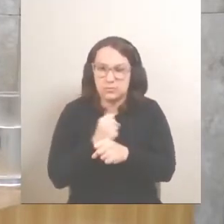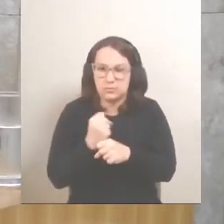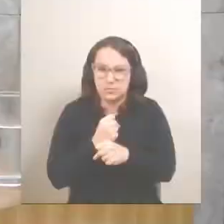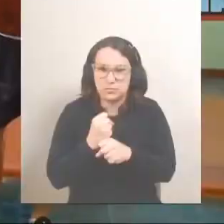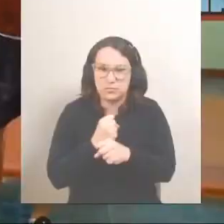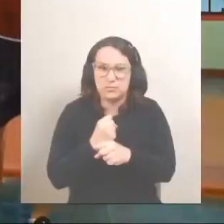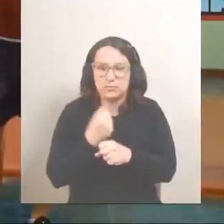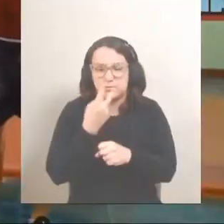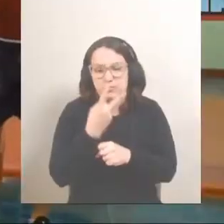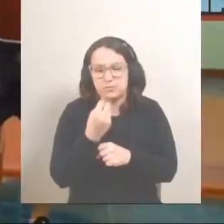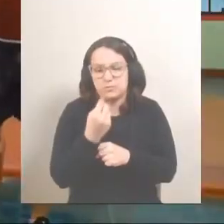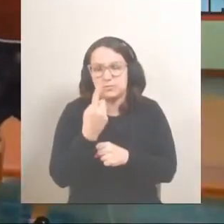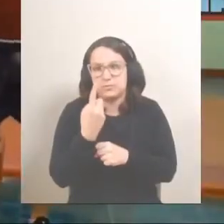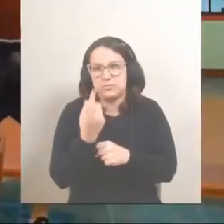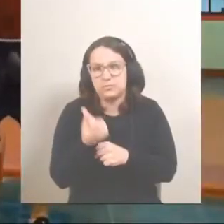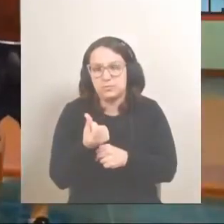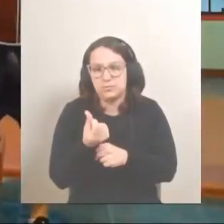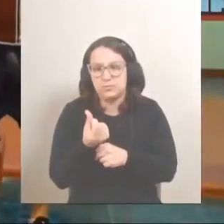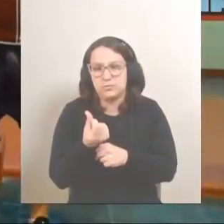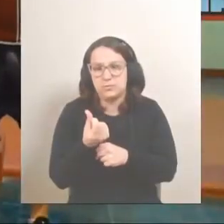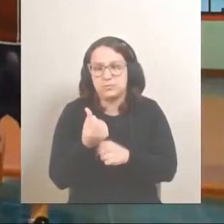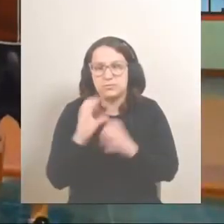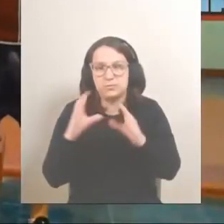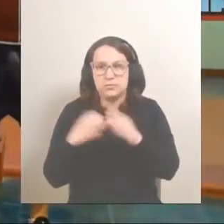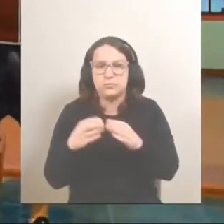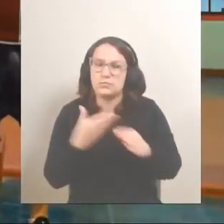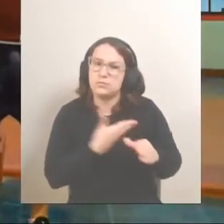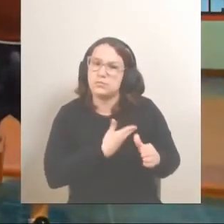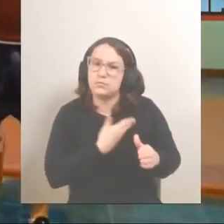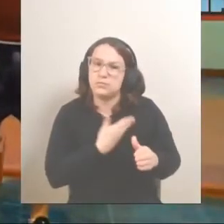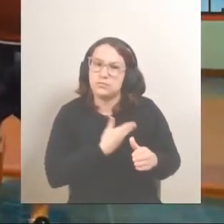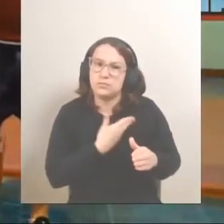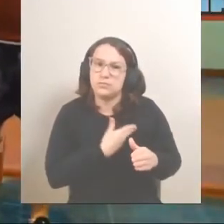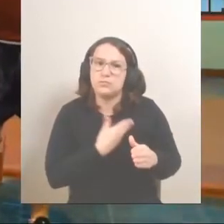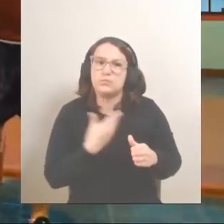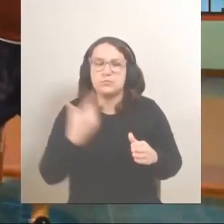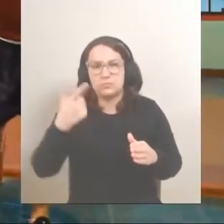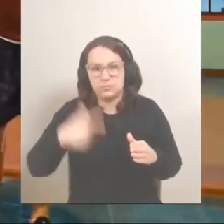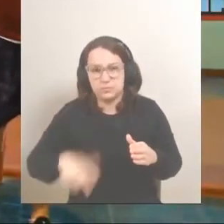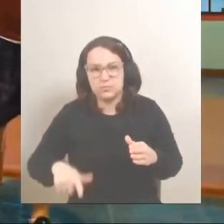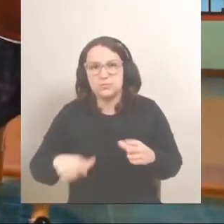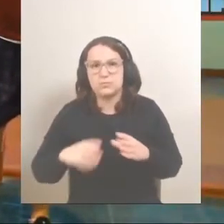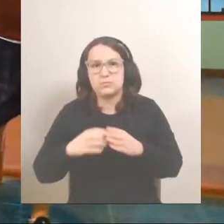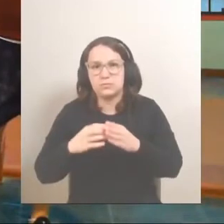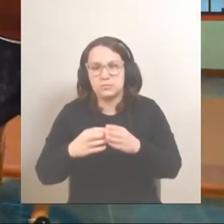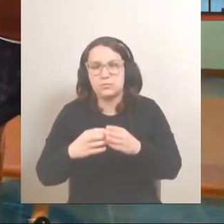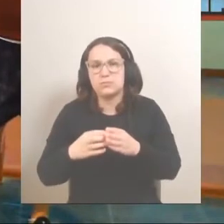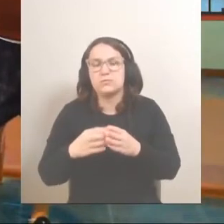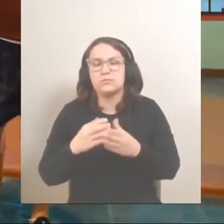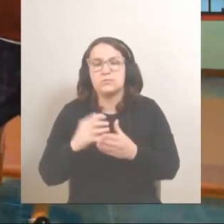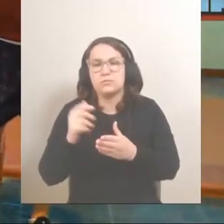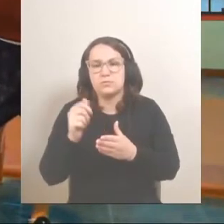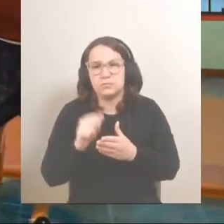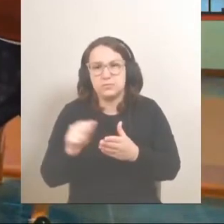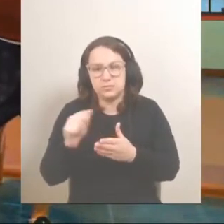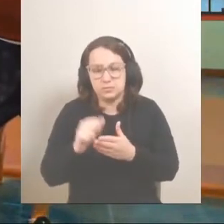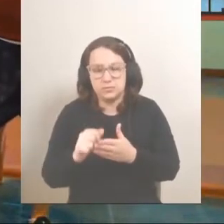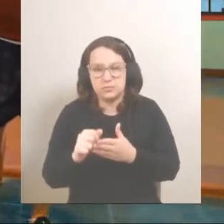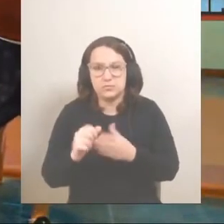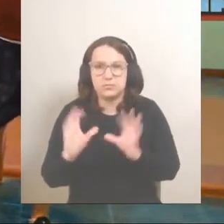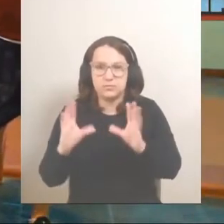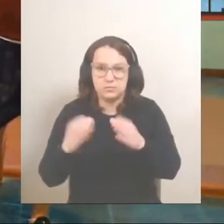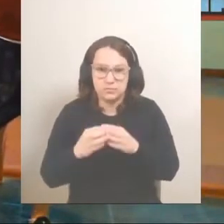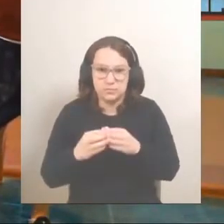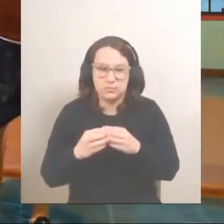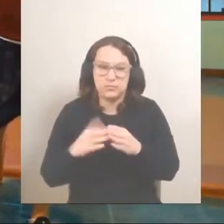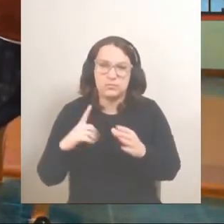em 2016, através de um grupo de amigos, foi reerguido para retomar as ações. O time